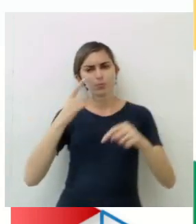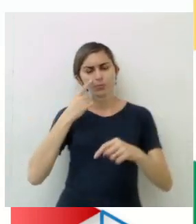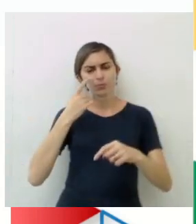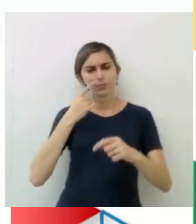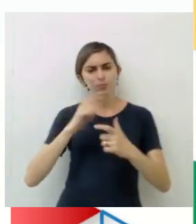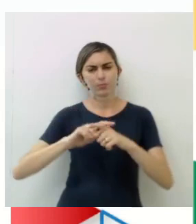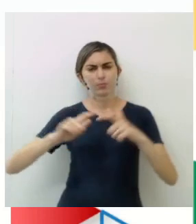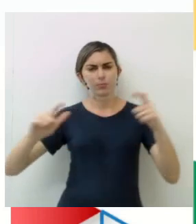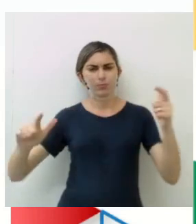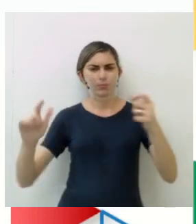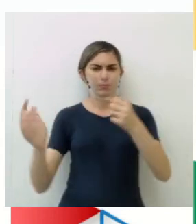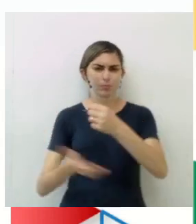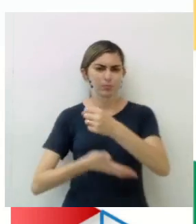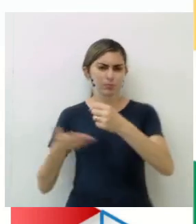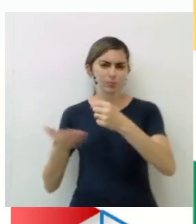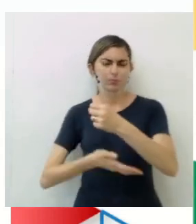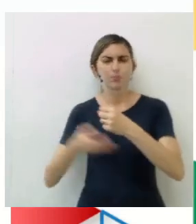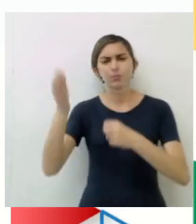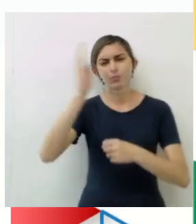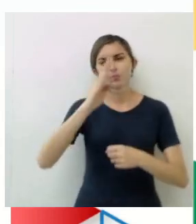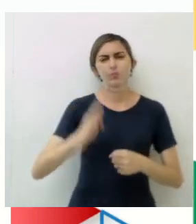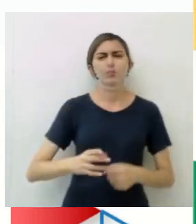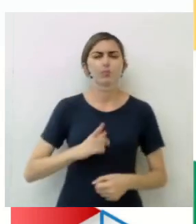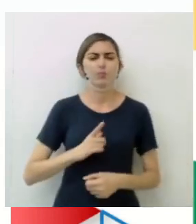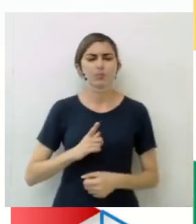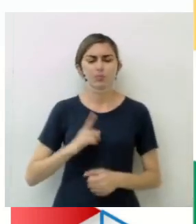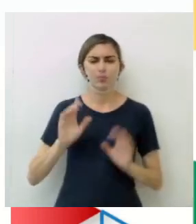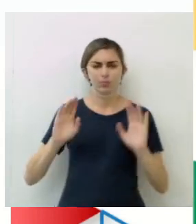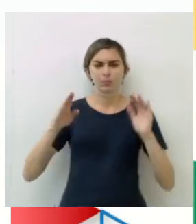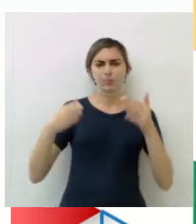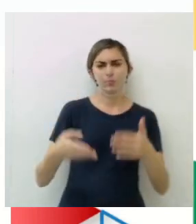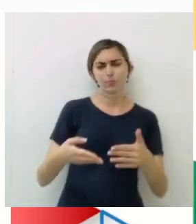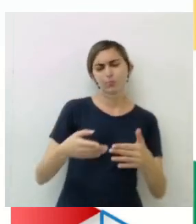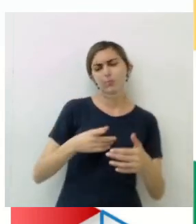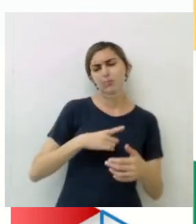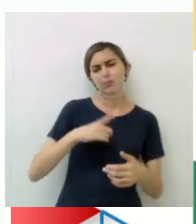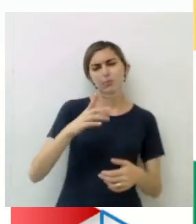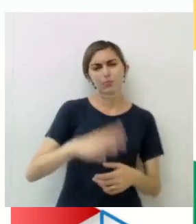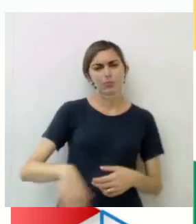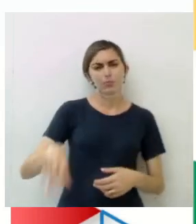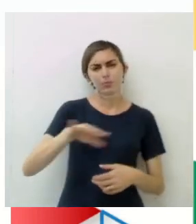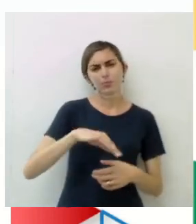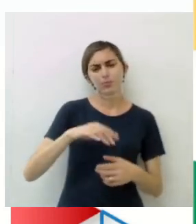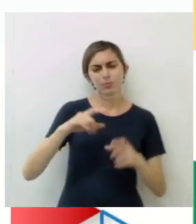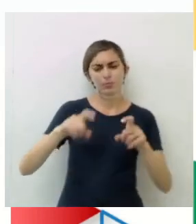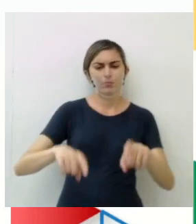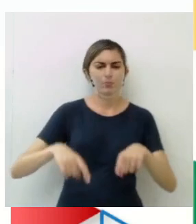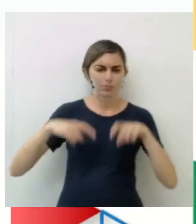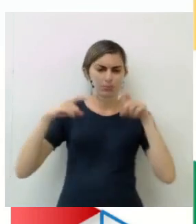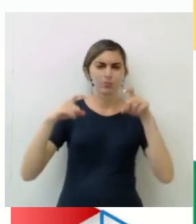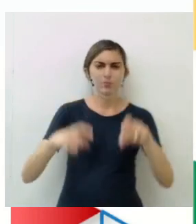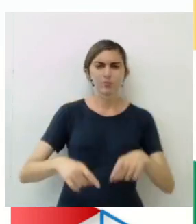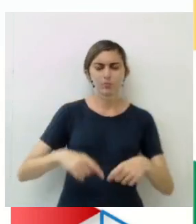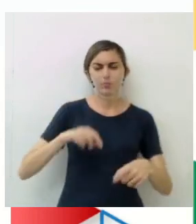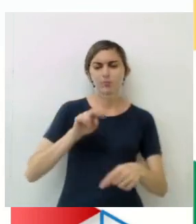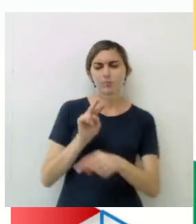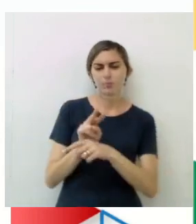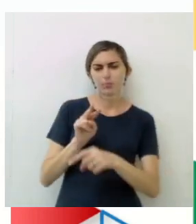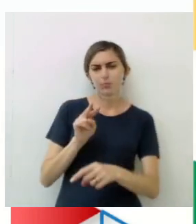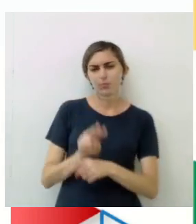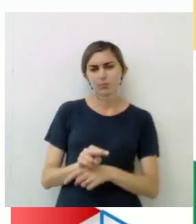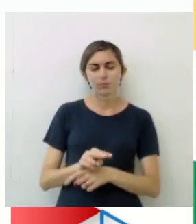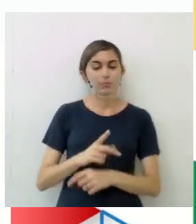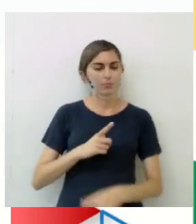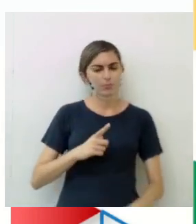as grandes bases do Brasil ele ainda está voltado para a agricultura, para a pecuária.